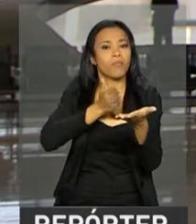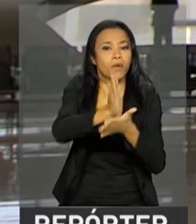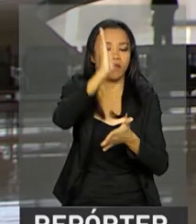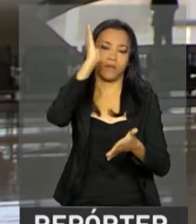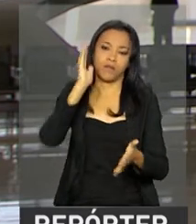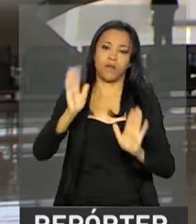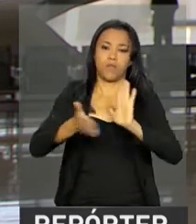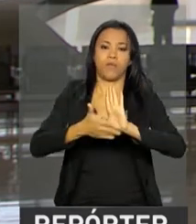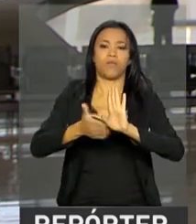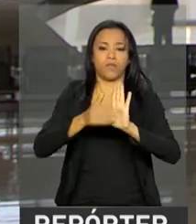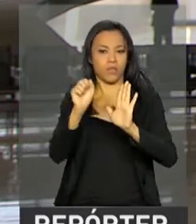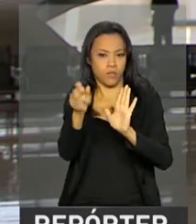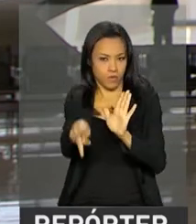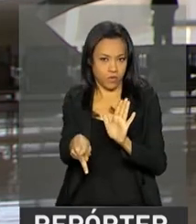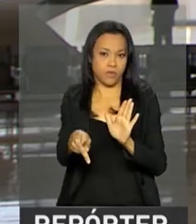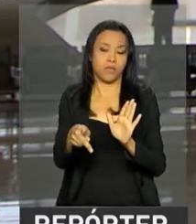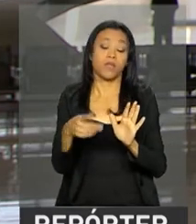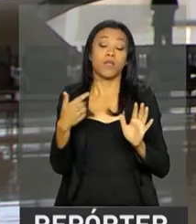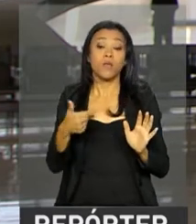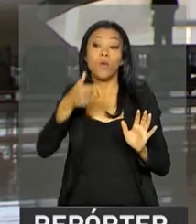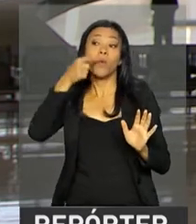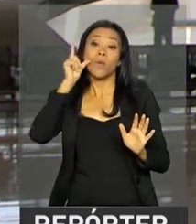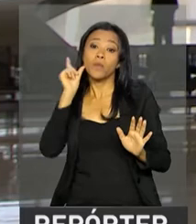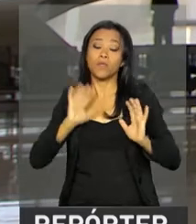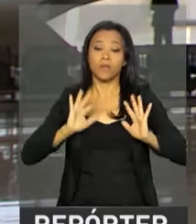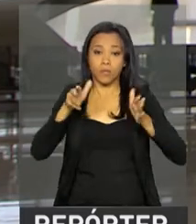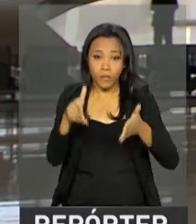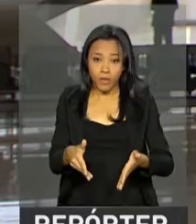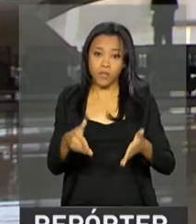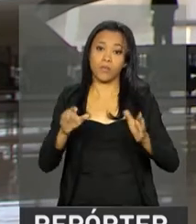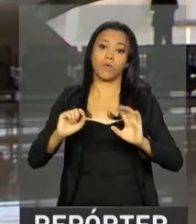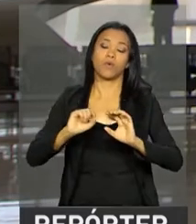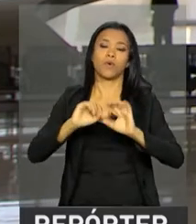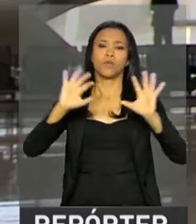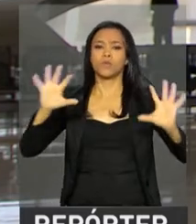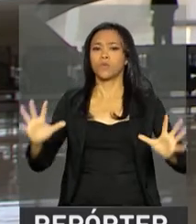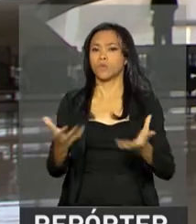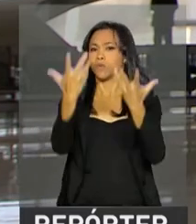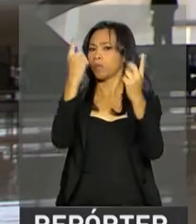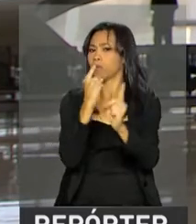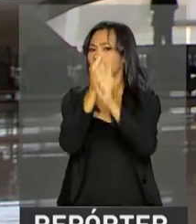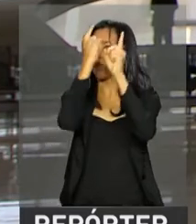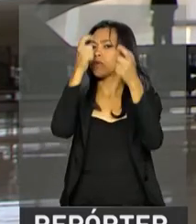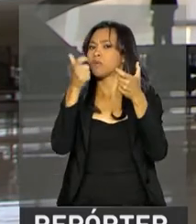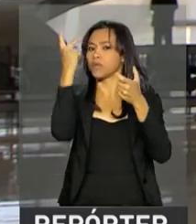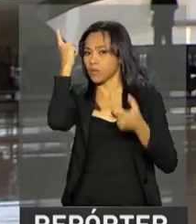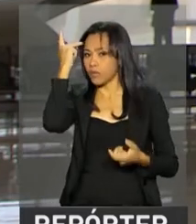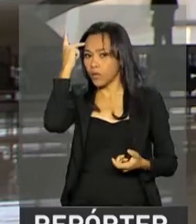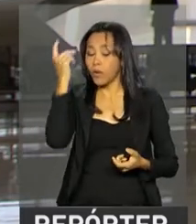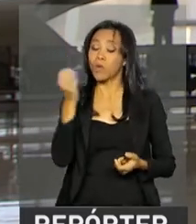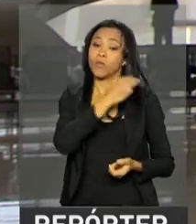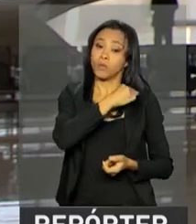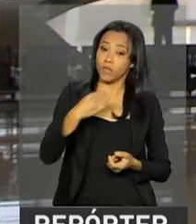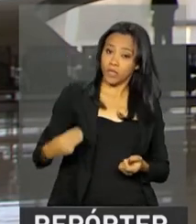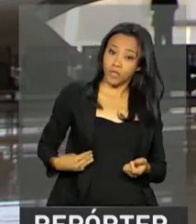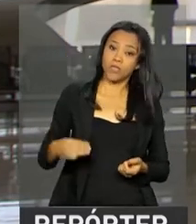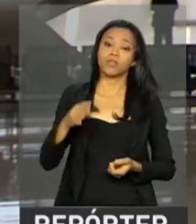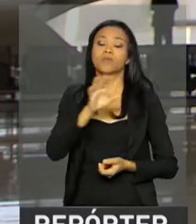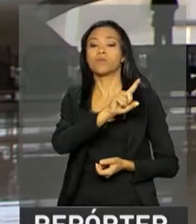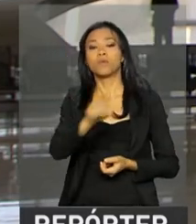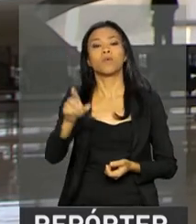Previdência. Ontem, depois de participar de um evento do Banco Goldman Sachs em São Paulo, o ministro da Fazenda, Henrique